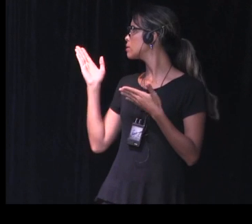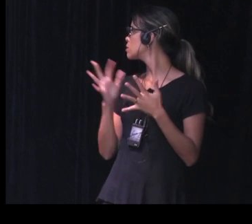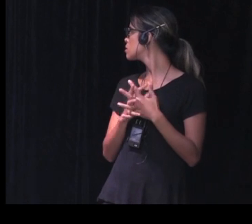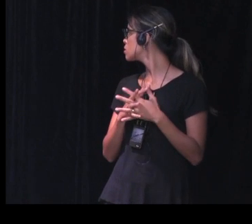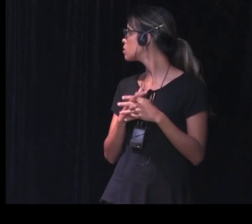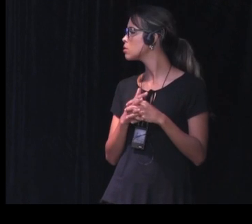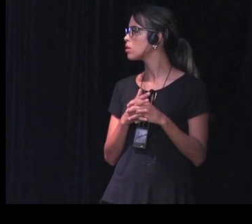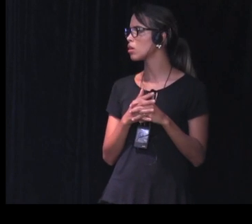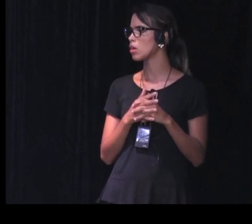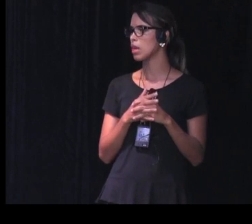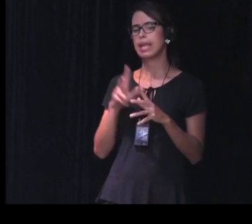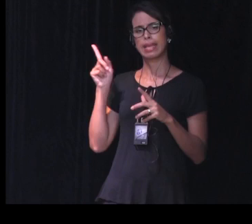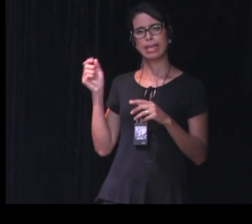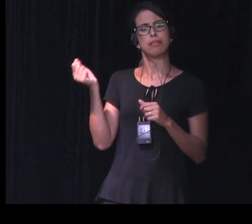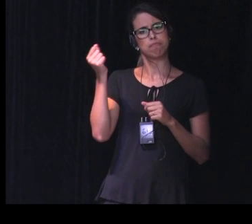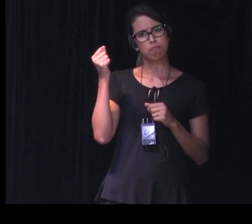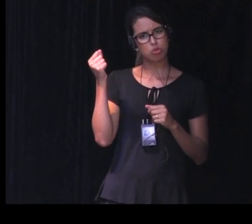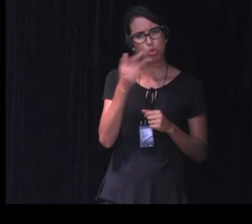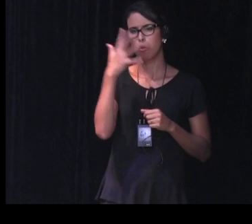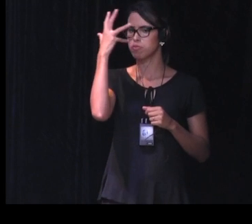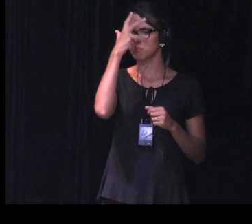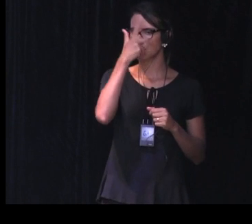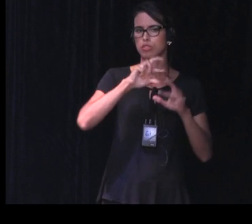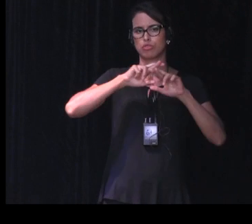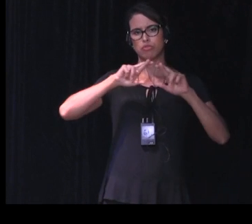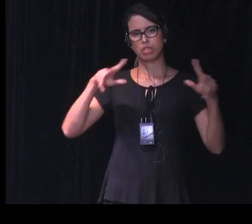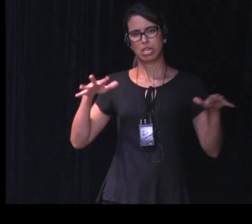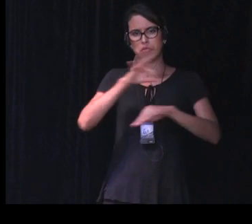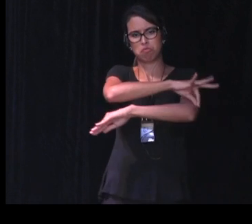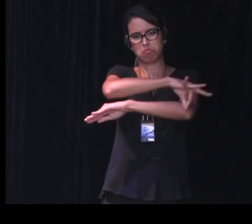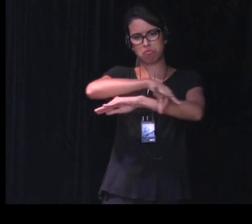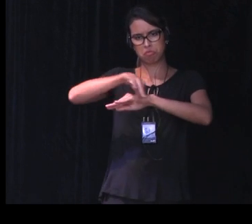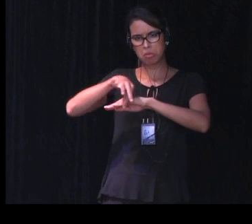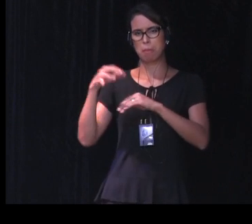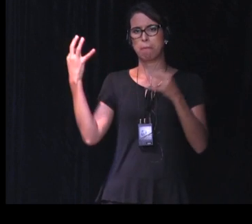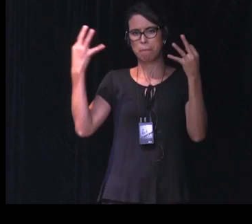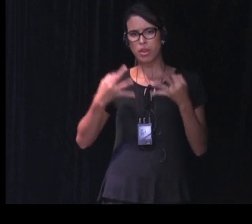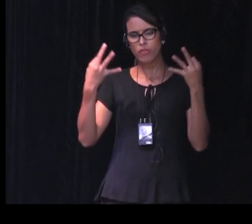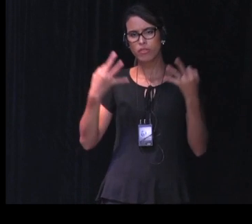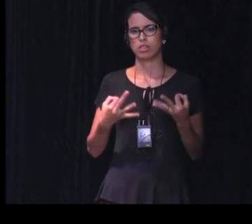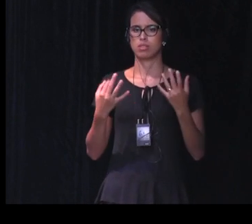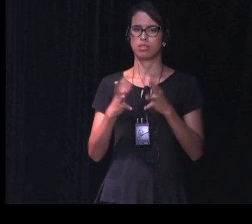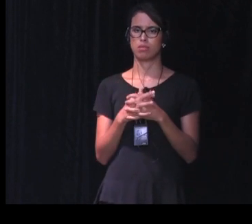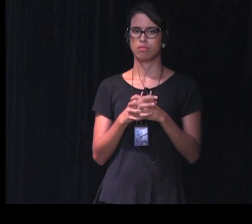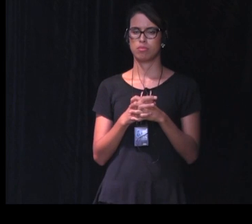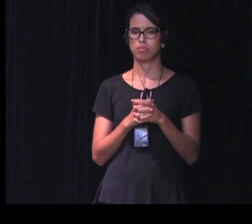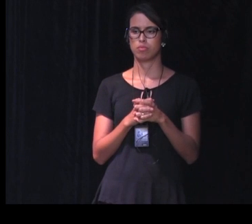plano de Paxton é muito mais sofisticado, mais bonito, mais arquitetônico